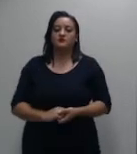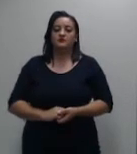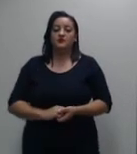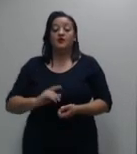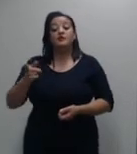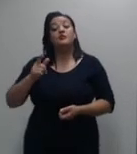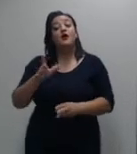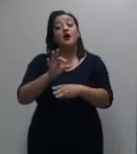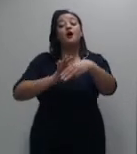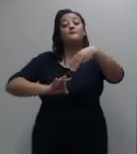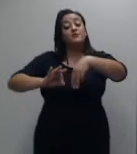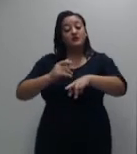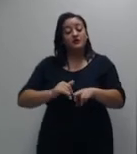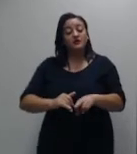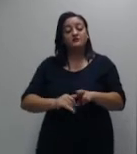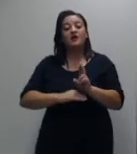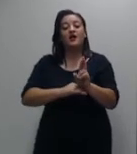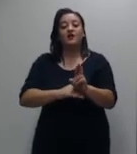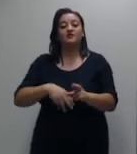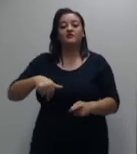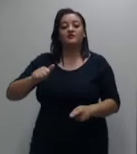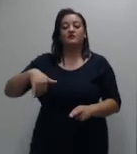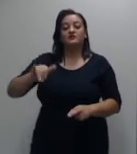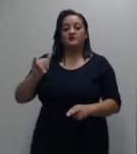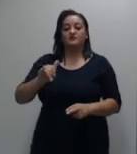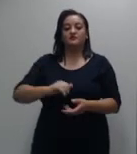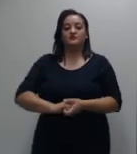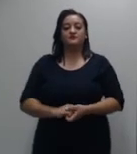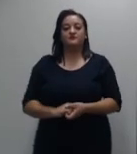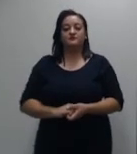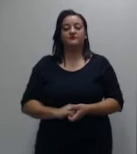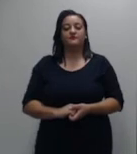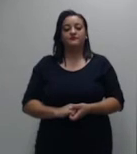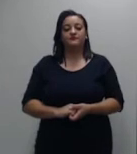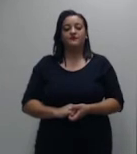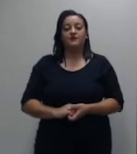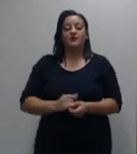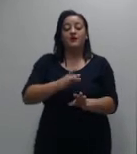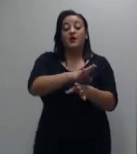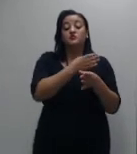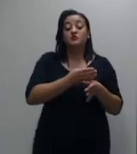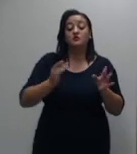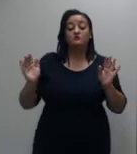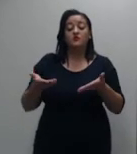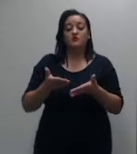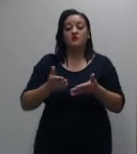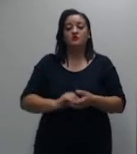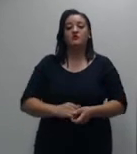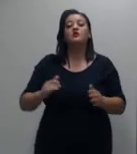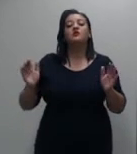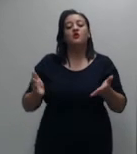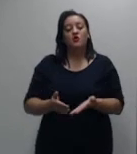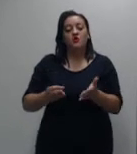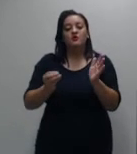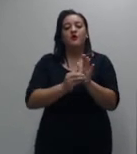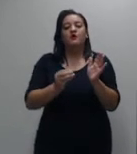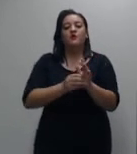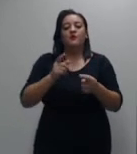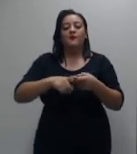no circo é o da relatoria do ministro da ministra Nancy é aqui está ausente justificadamente